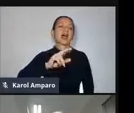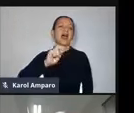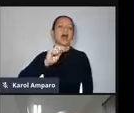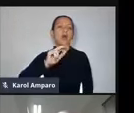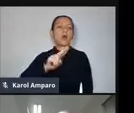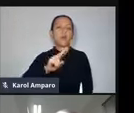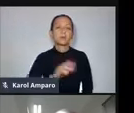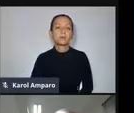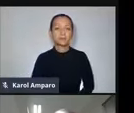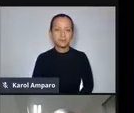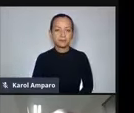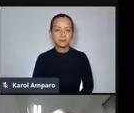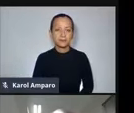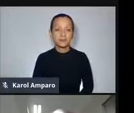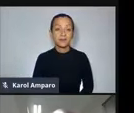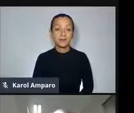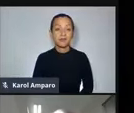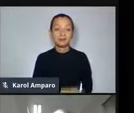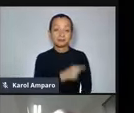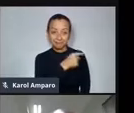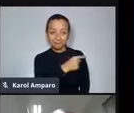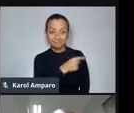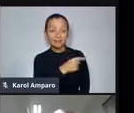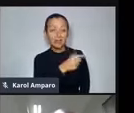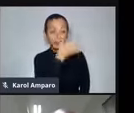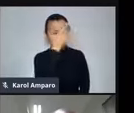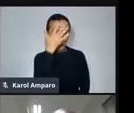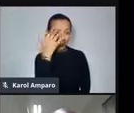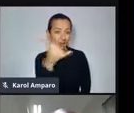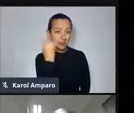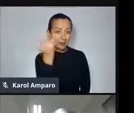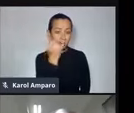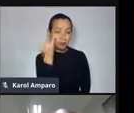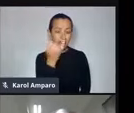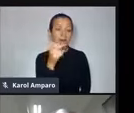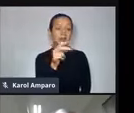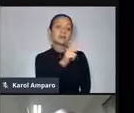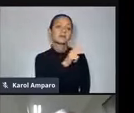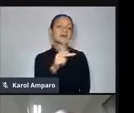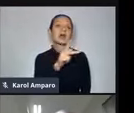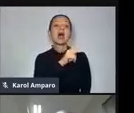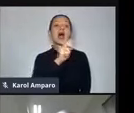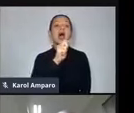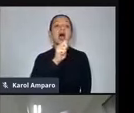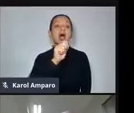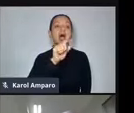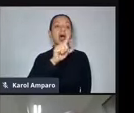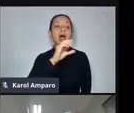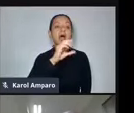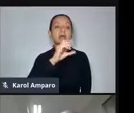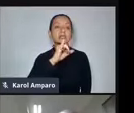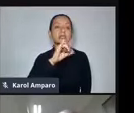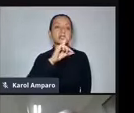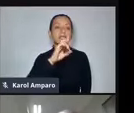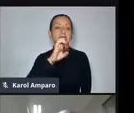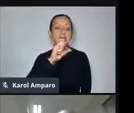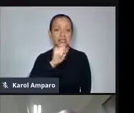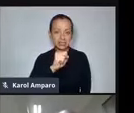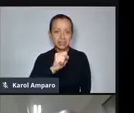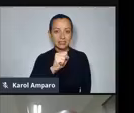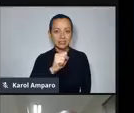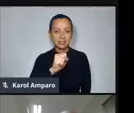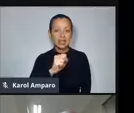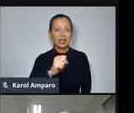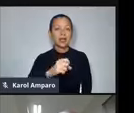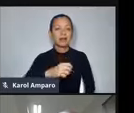Um grande nome também da capoeira dentro da USP, o mestre Alcides, tá? Está aqui, ó, fazendo uma cocorinha aqui,